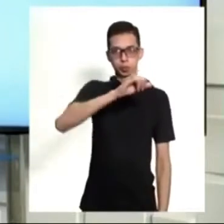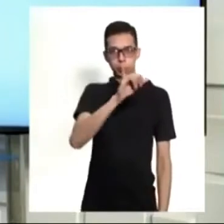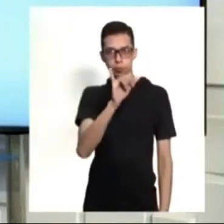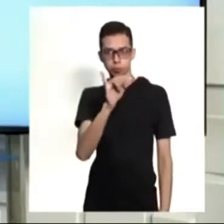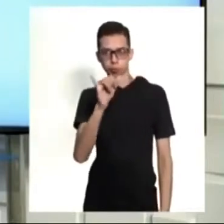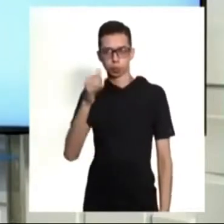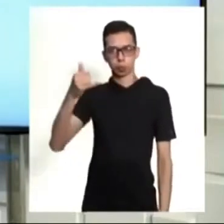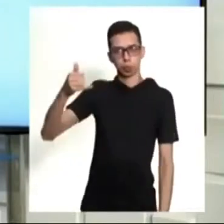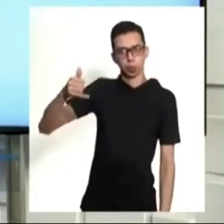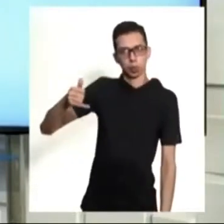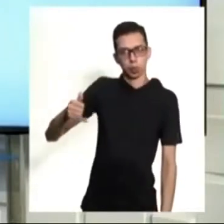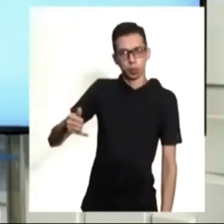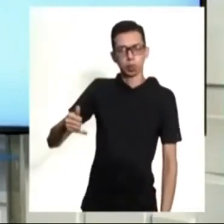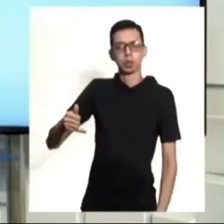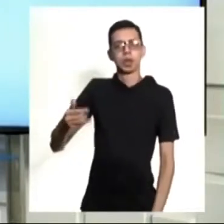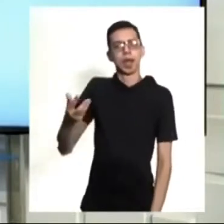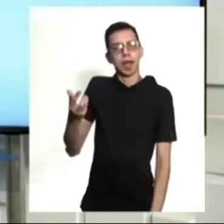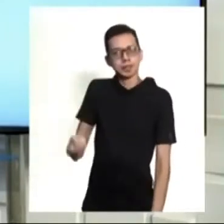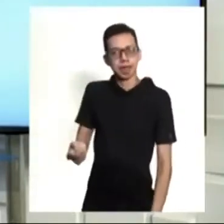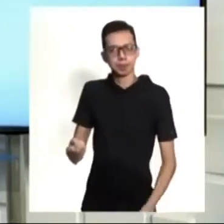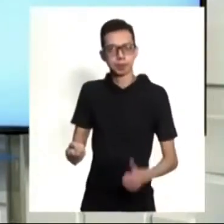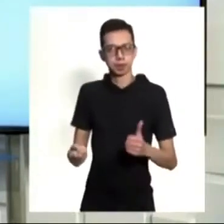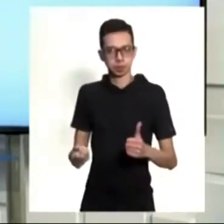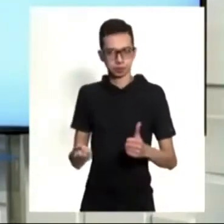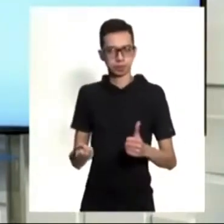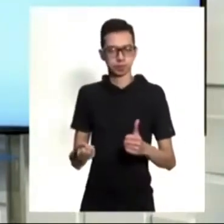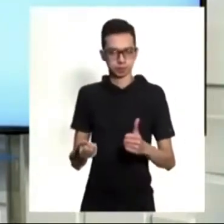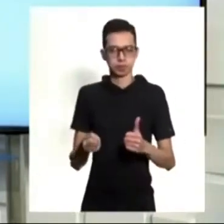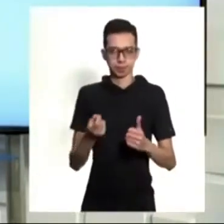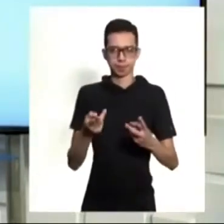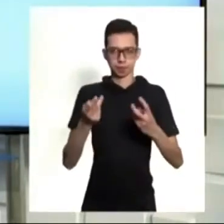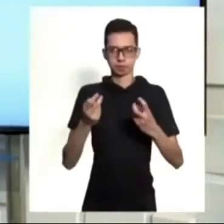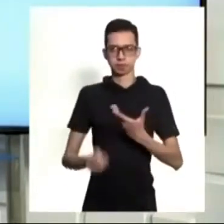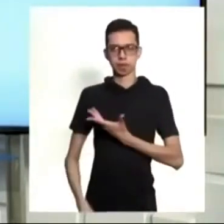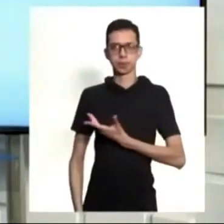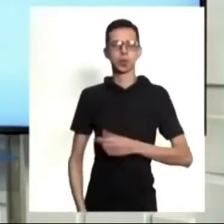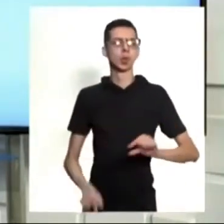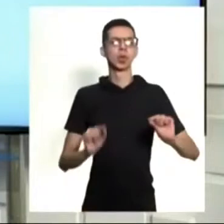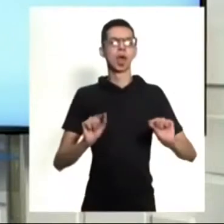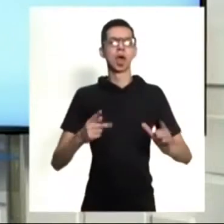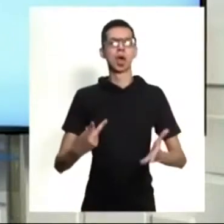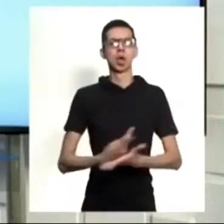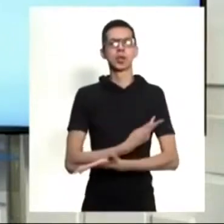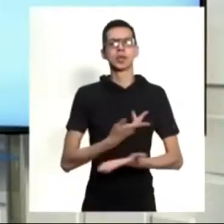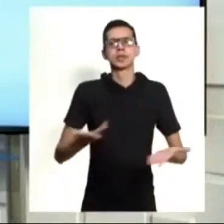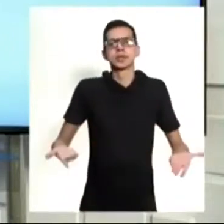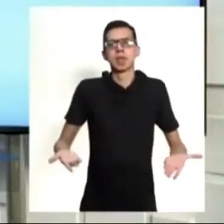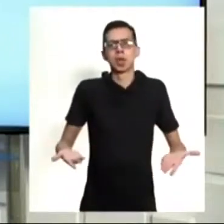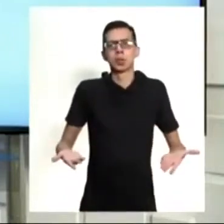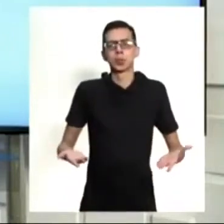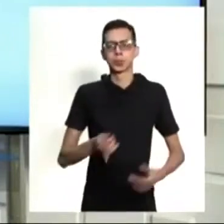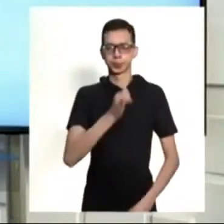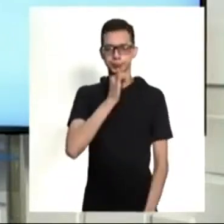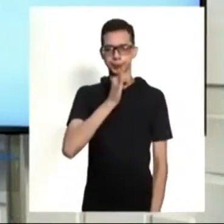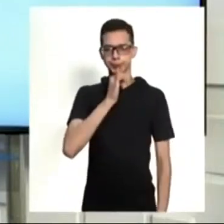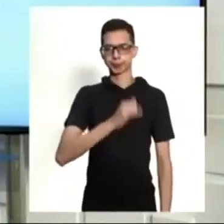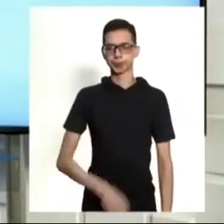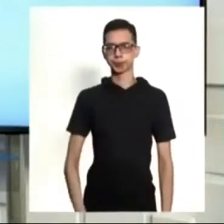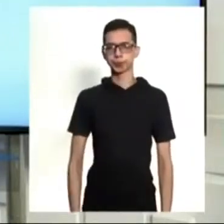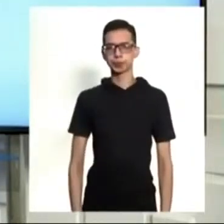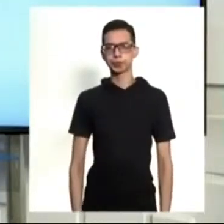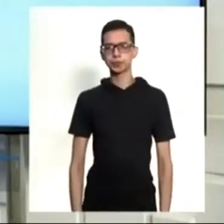vai receber esses elétrons. Correto? Então perceba, o que está acontecendo aqui? O cobre 2+ da solução